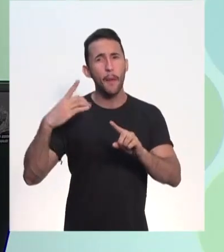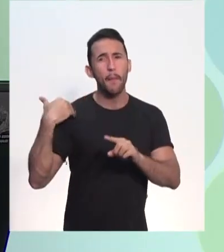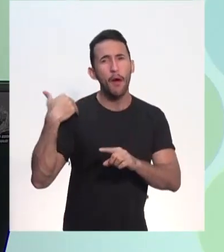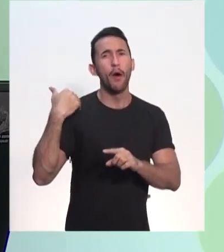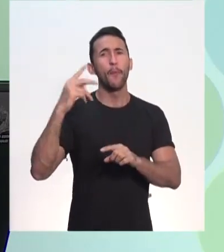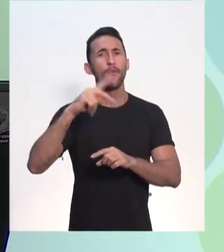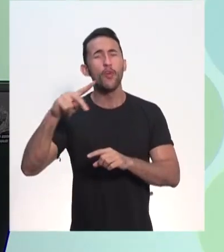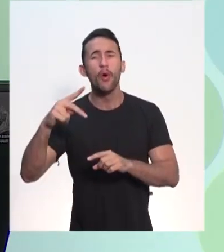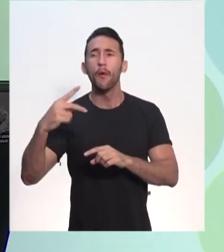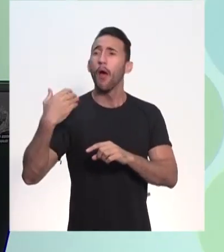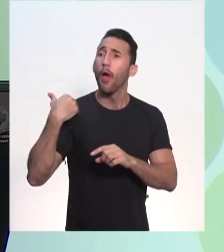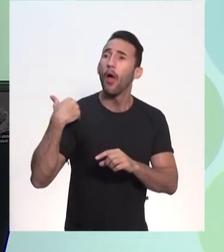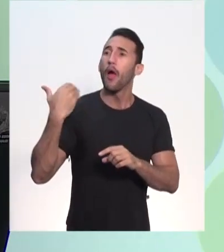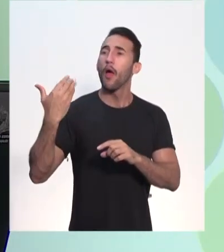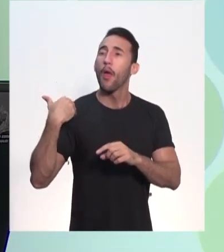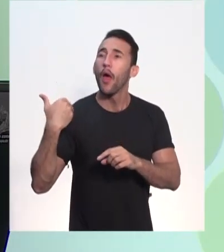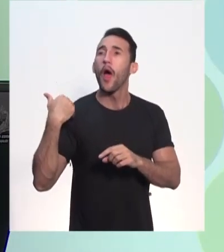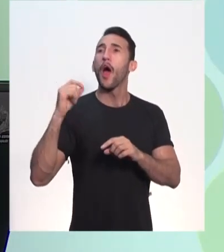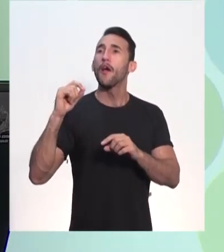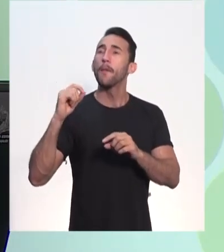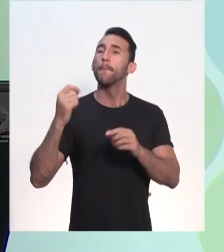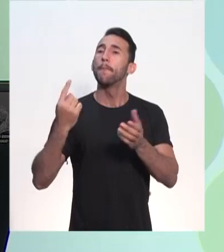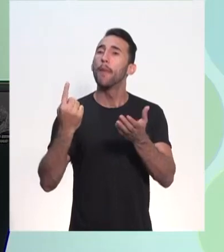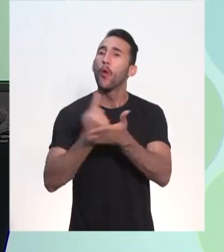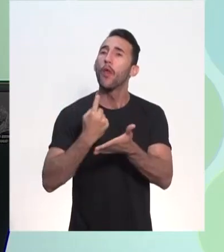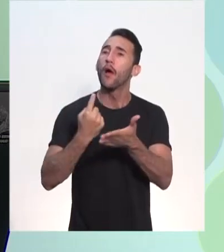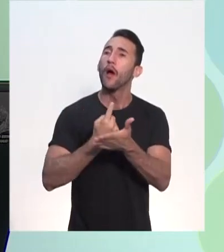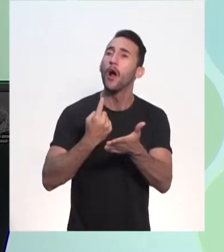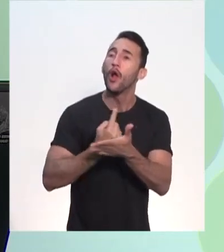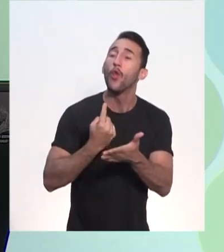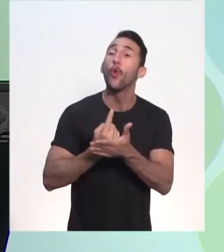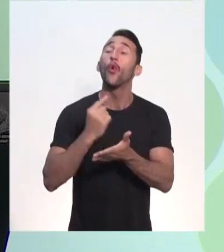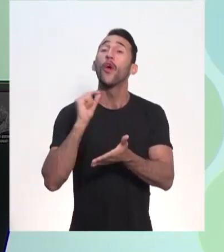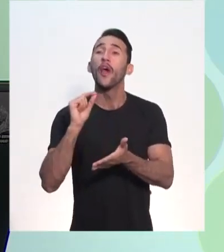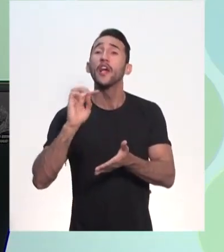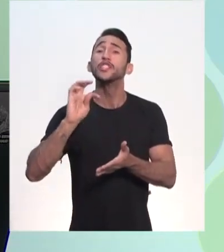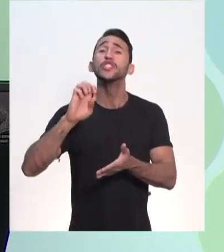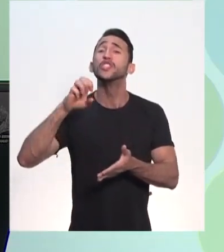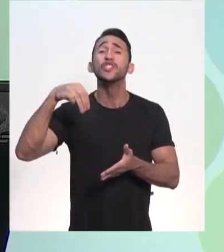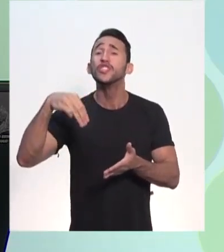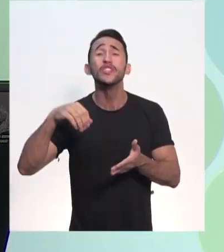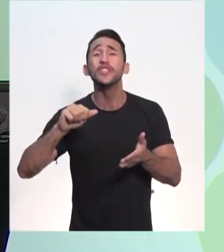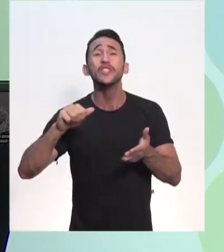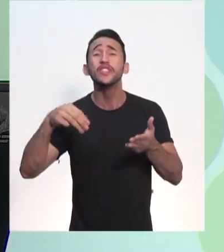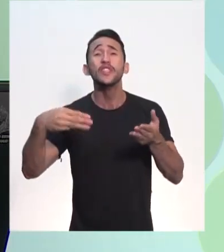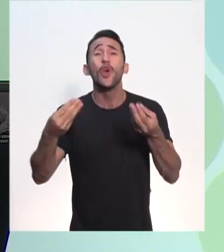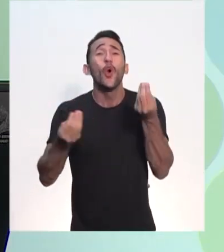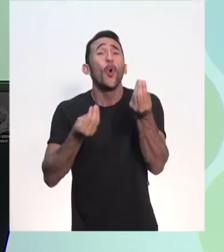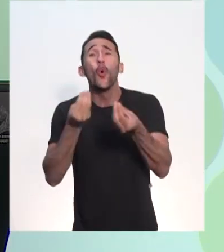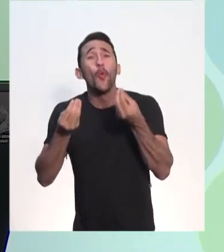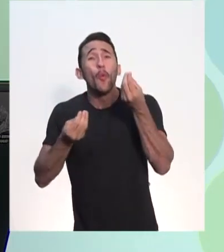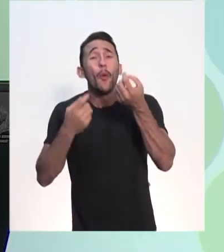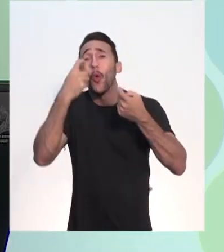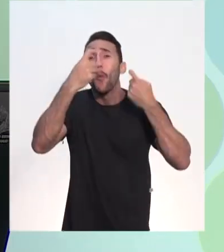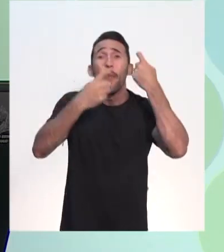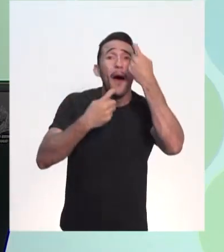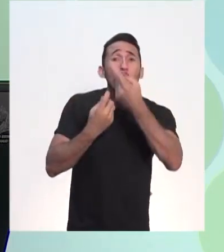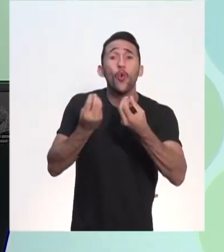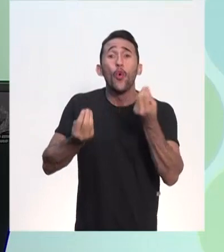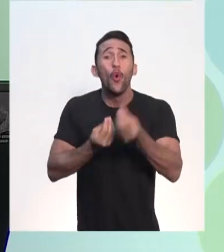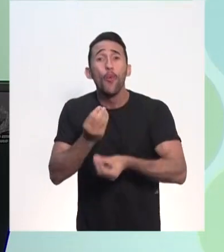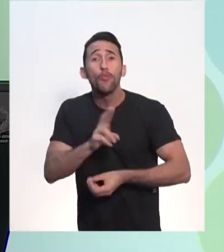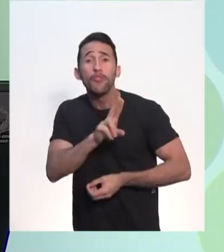falam rapidamente sobre o uso do Teams. Não é um curso, né, claro que nós estamos trabalhando num